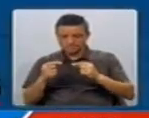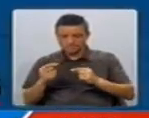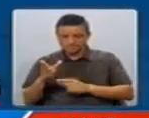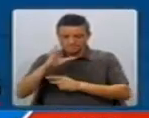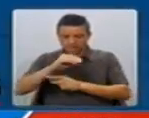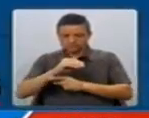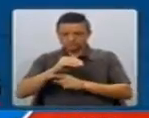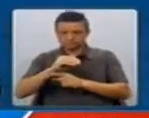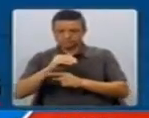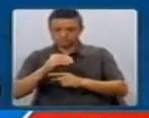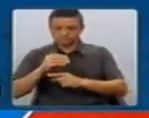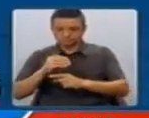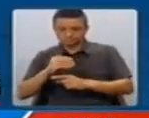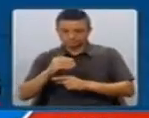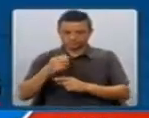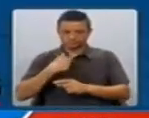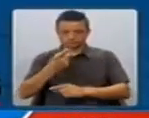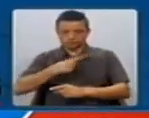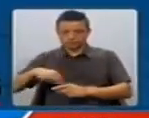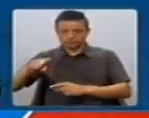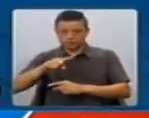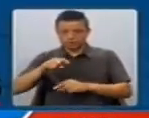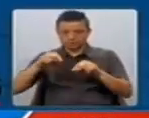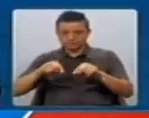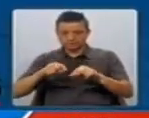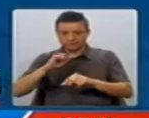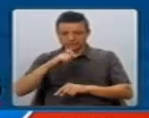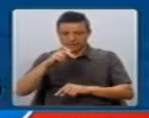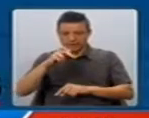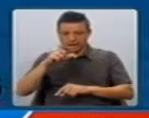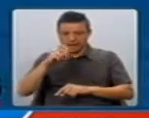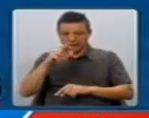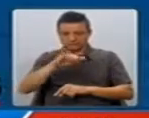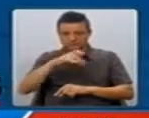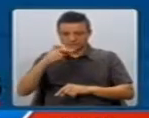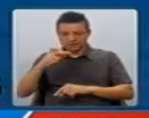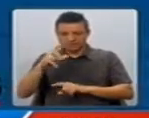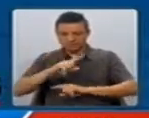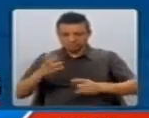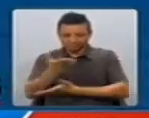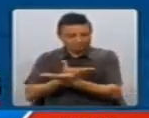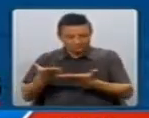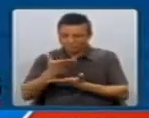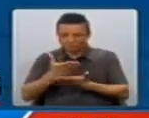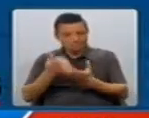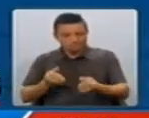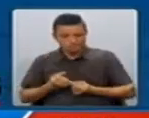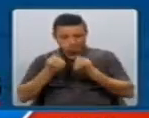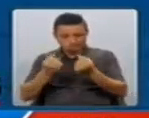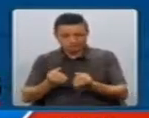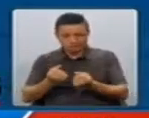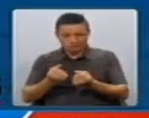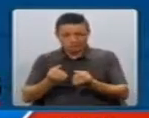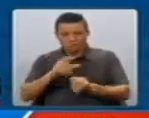estelares. E o que nós pensávamos é que este tipo de galáxias ultraluminosas não interagiam muito e, portanto, estariam muito longe